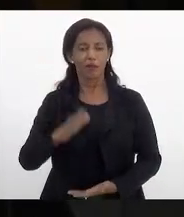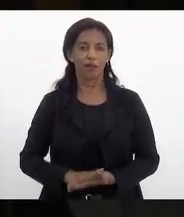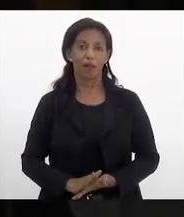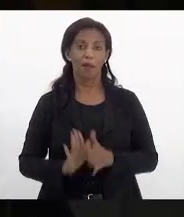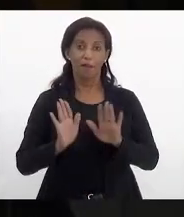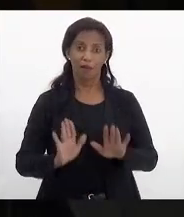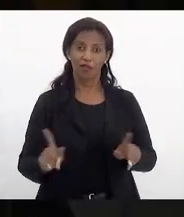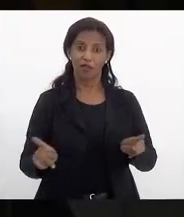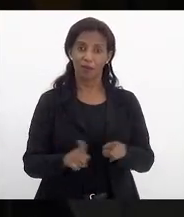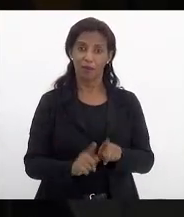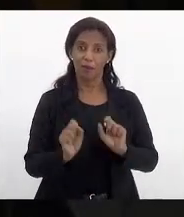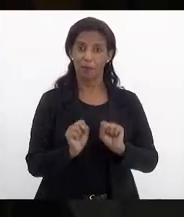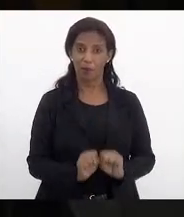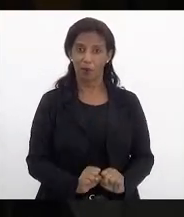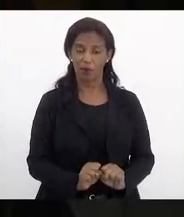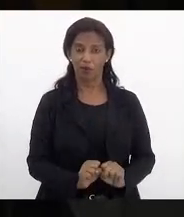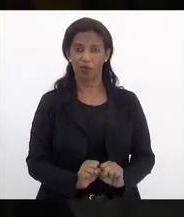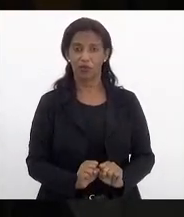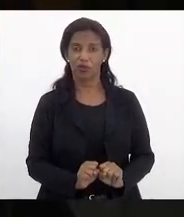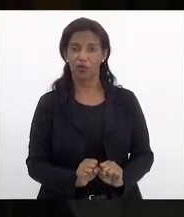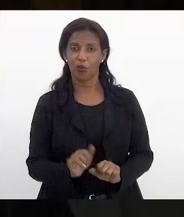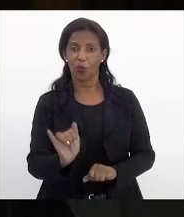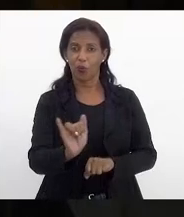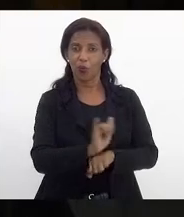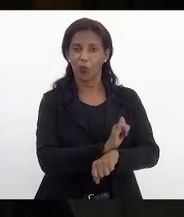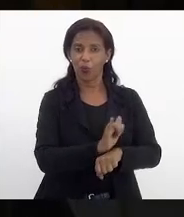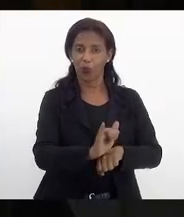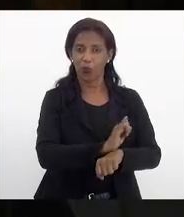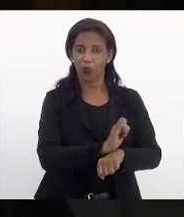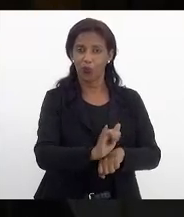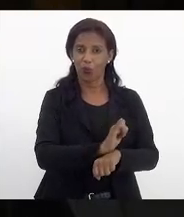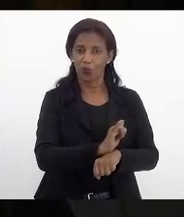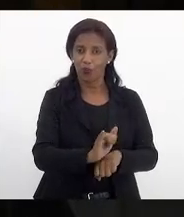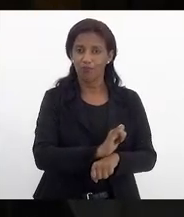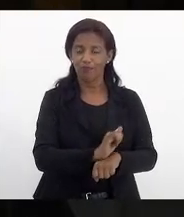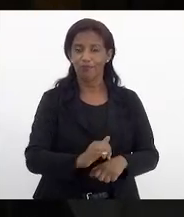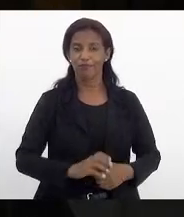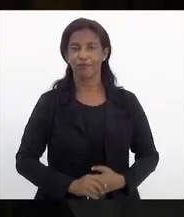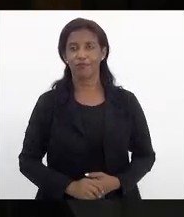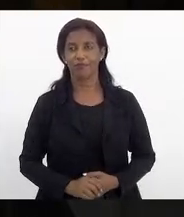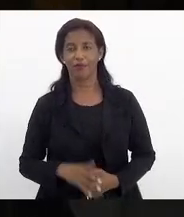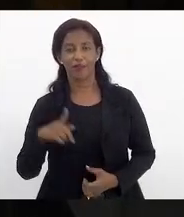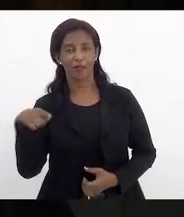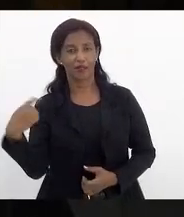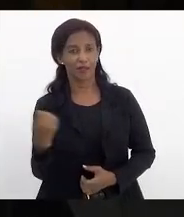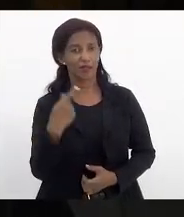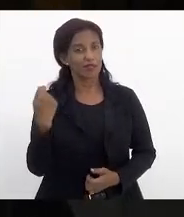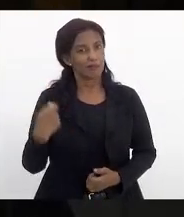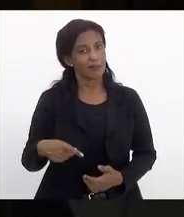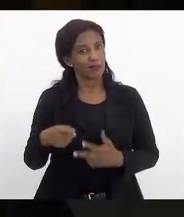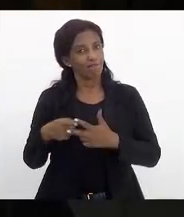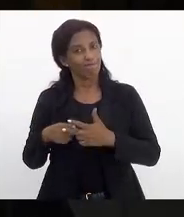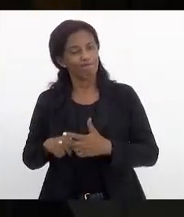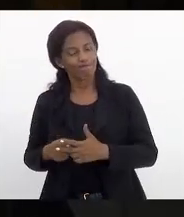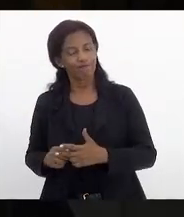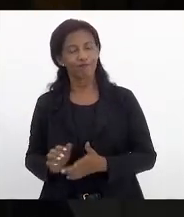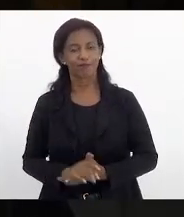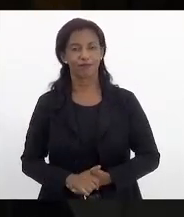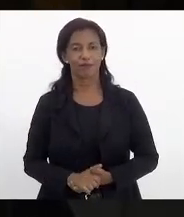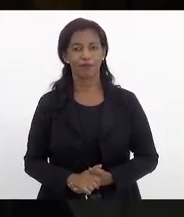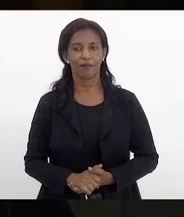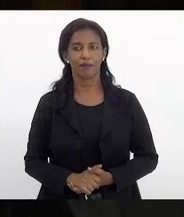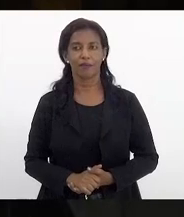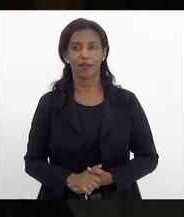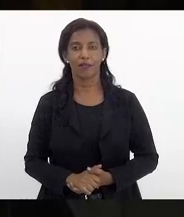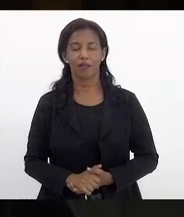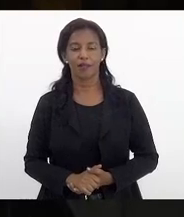mas pode ter sido uma estratégia que a gente tem que corrigir. E eu vou fazer